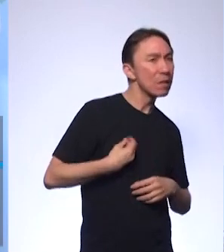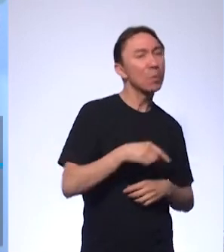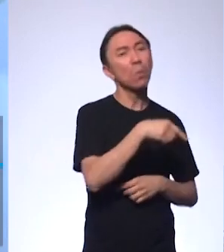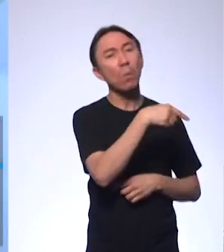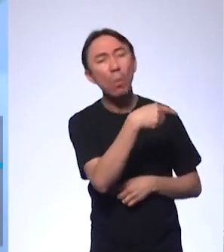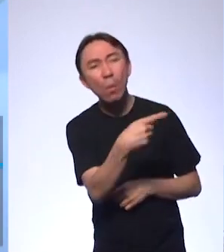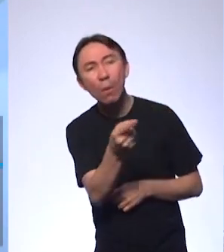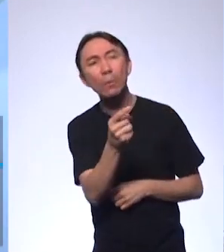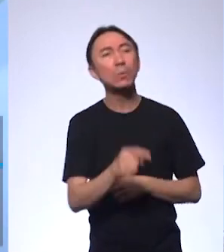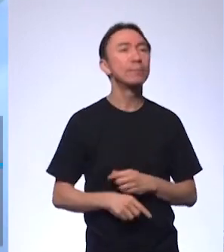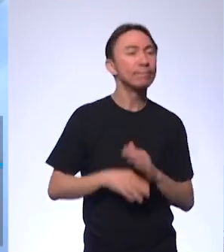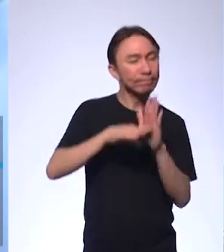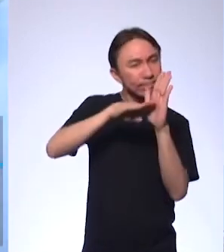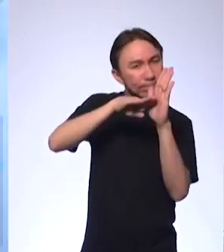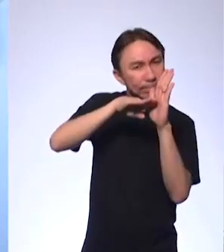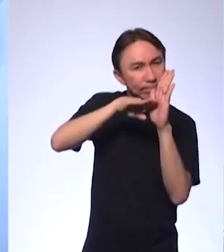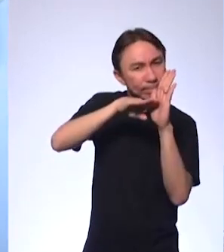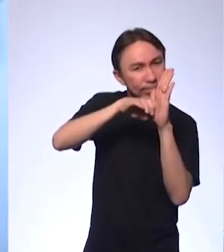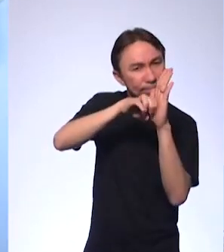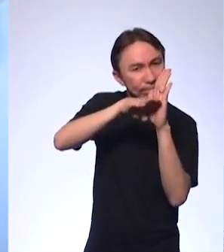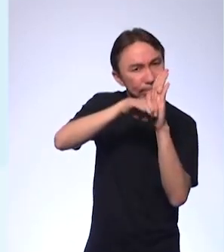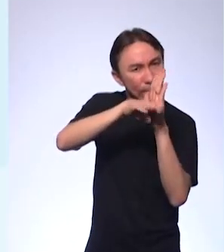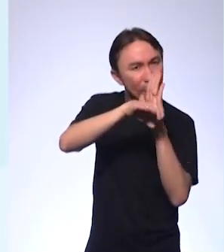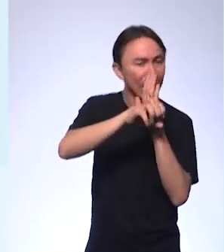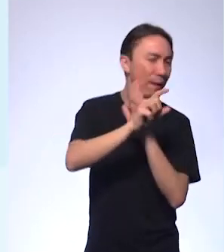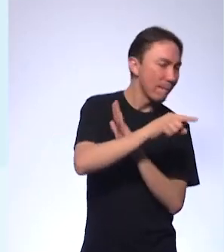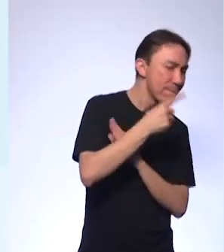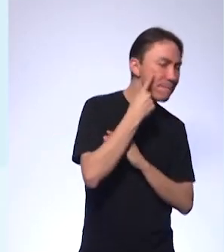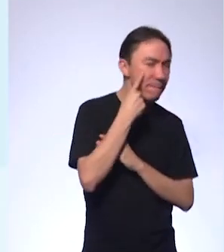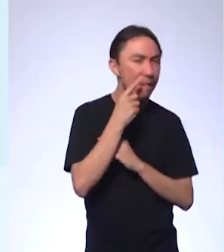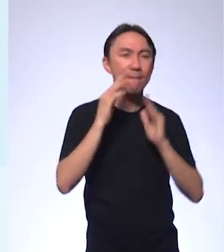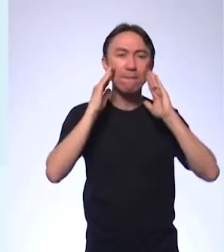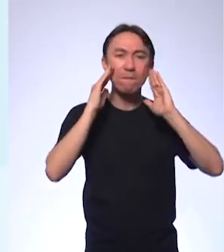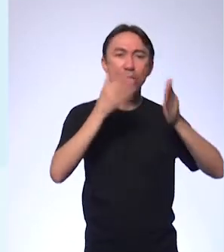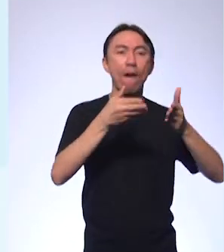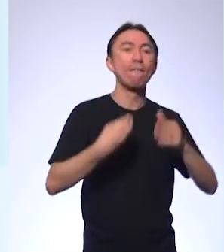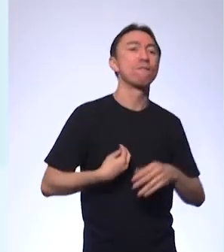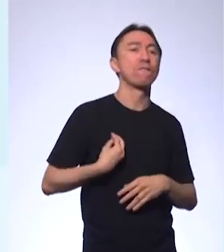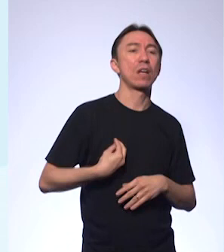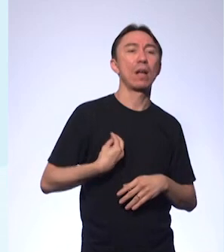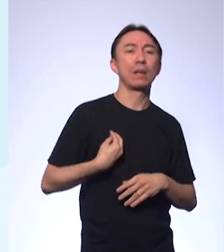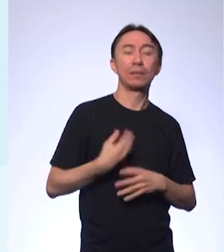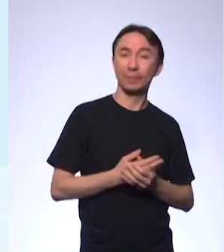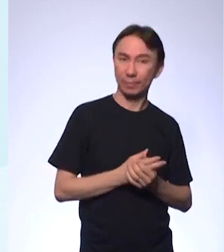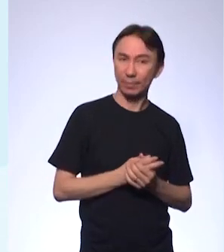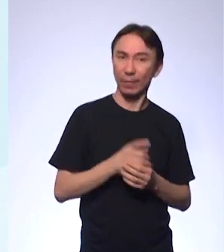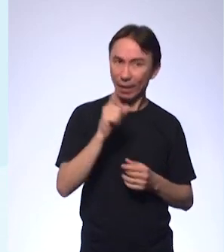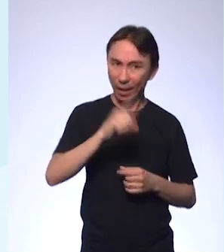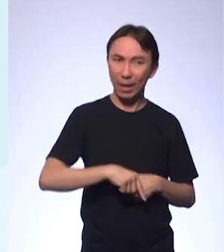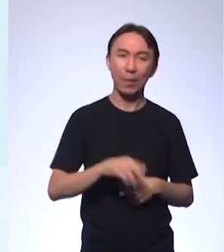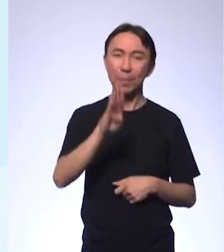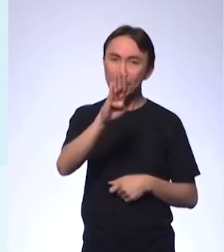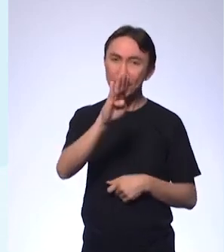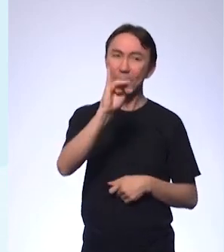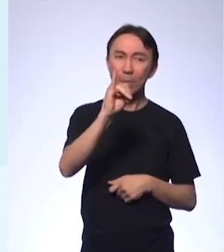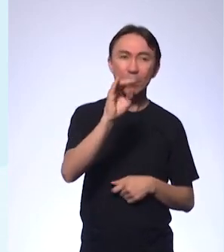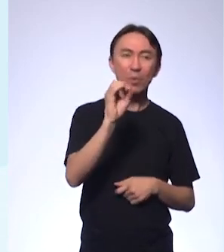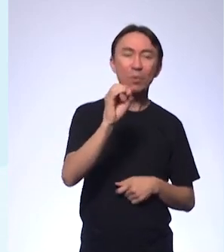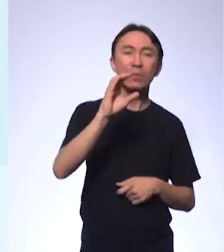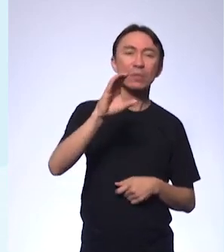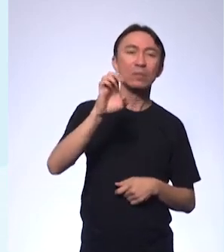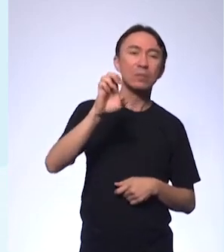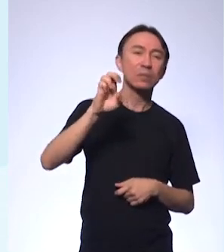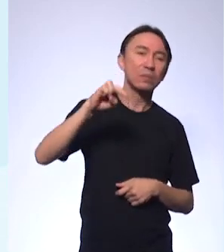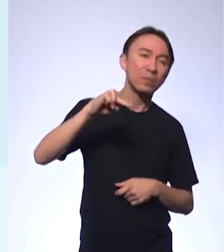do biocentrismo, né? A vida como centro. E, a partir disso, essas relações, toda